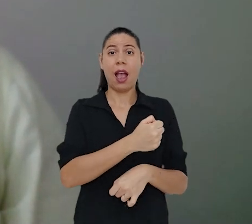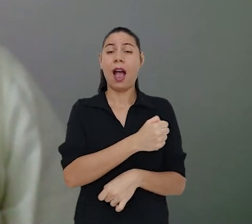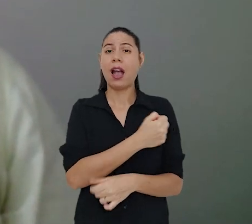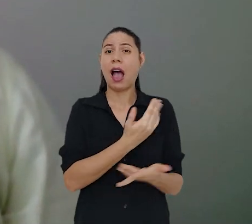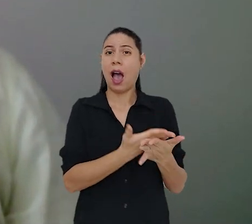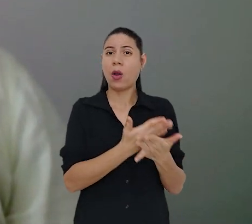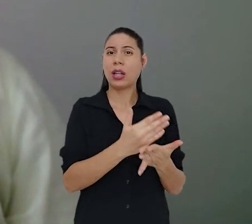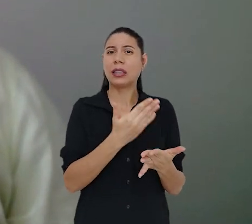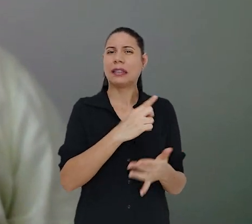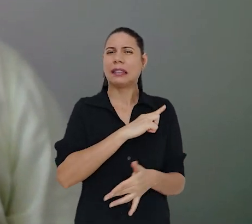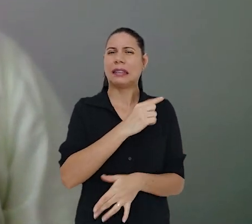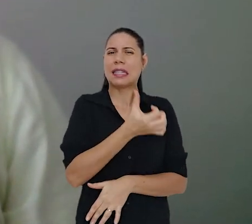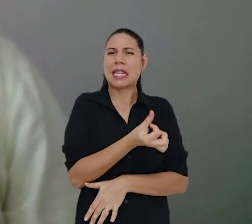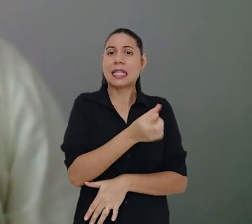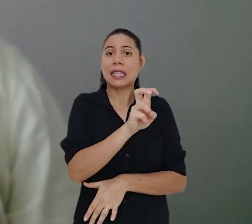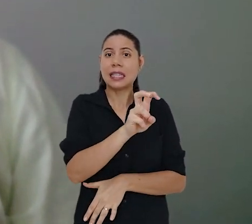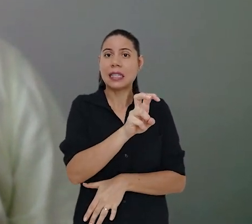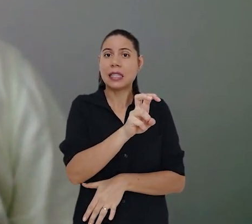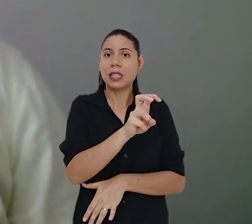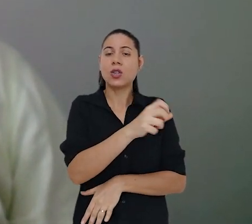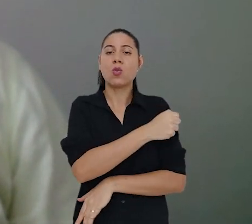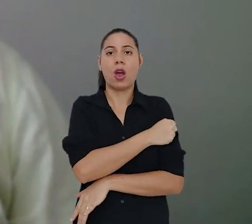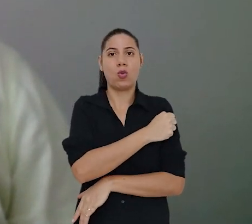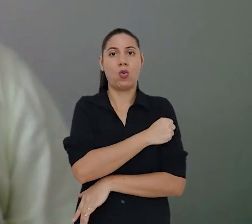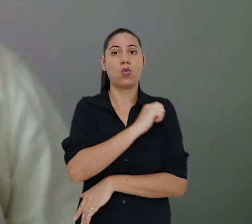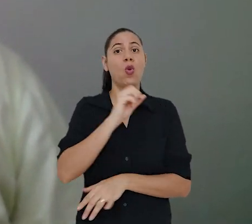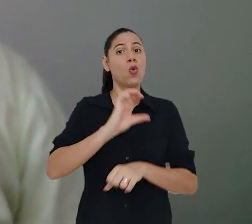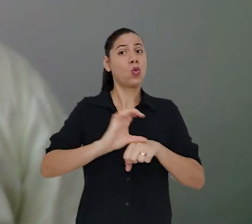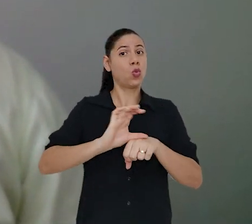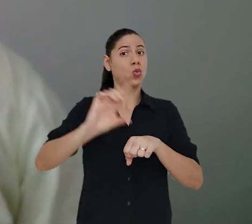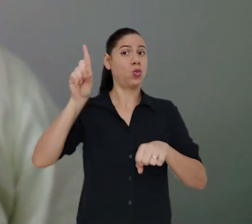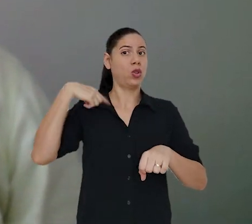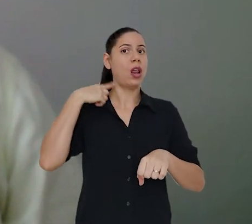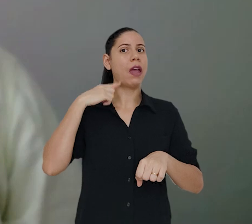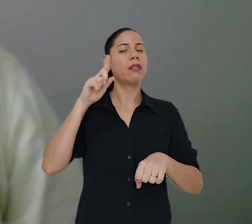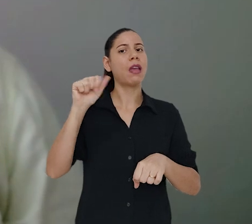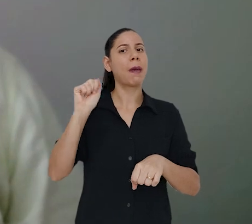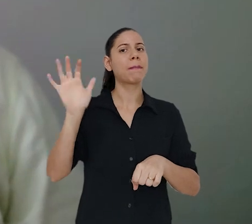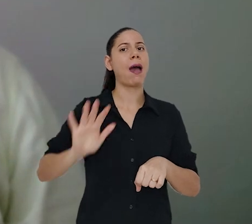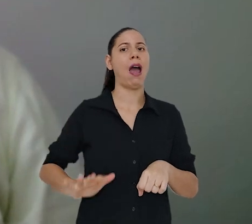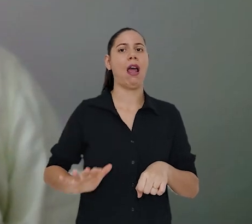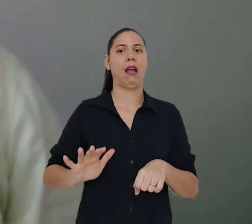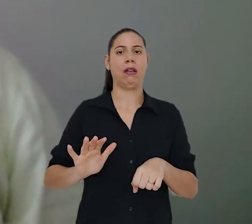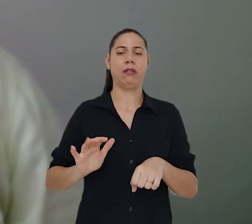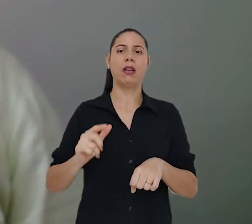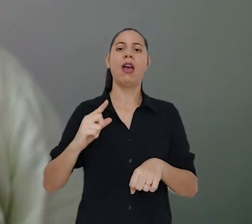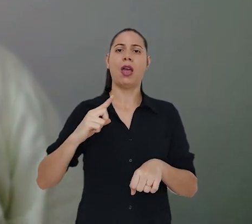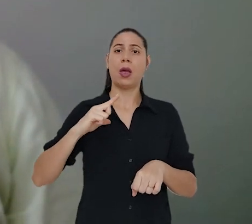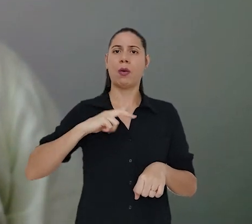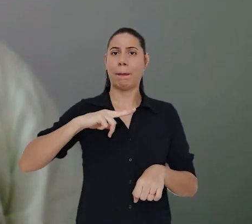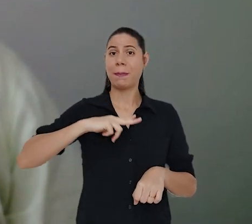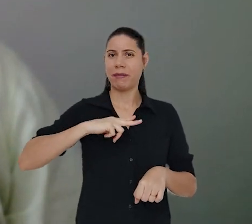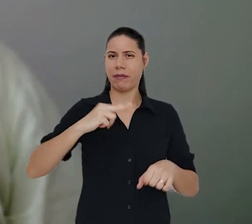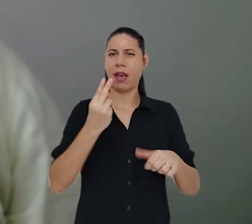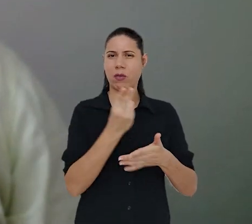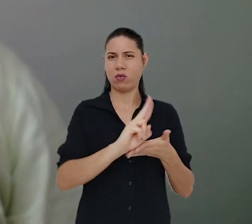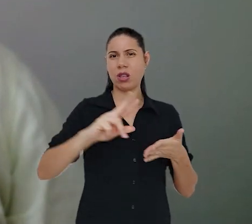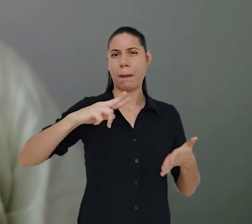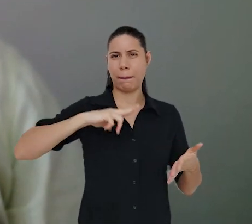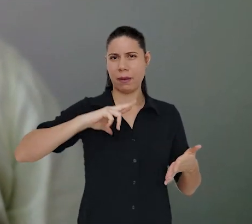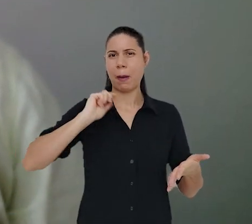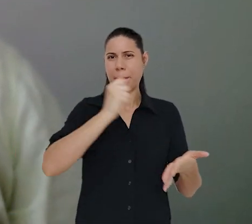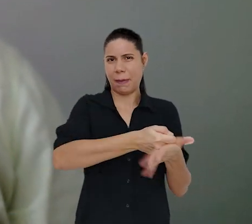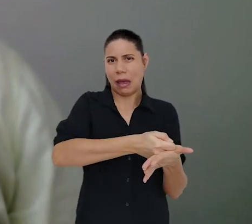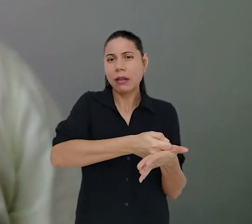alunos. Né? O curso de Direito, que é um curso relativamente barato, eu fiz o curso numa universidade privada aqui do meu